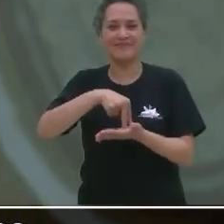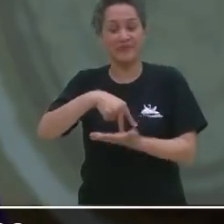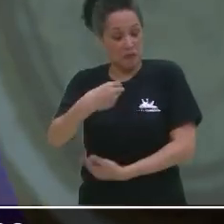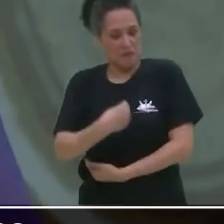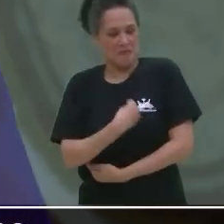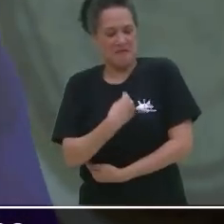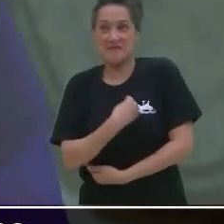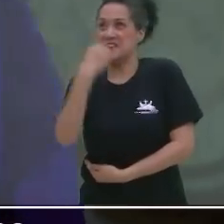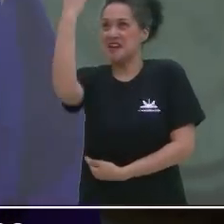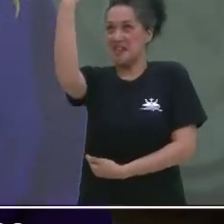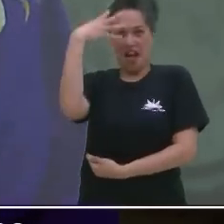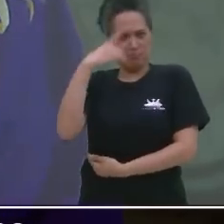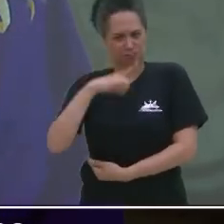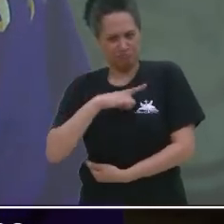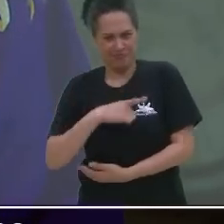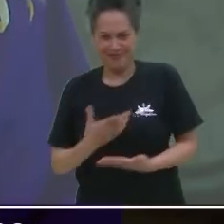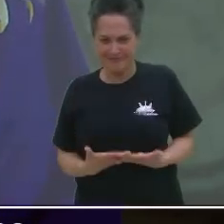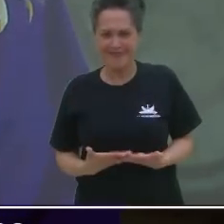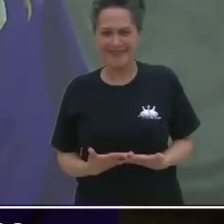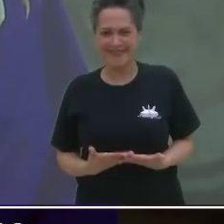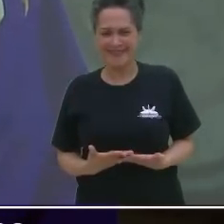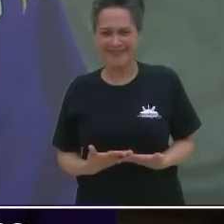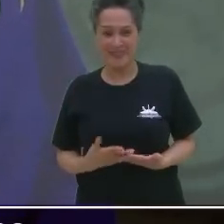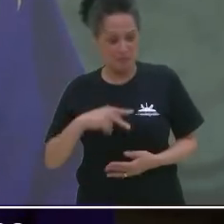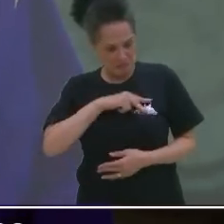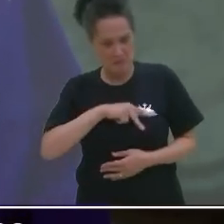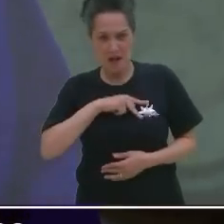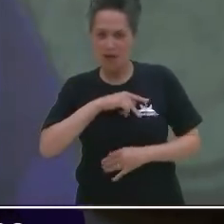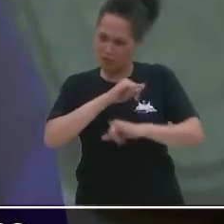luz, diz ele.